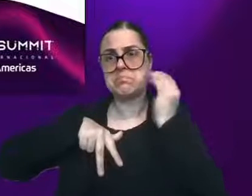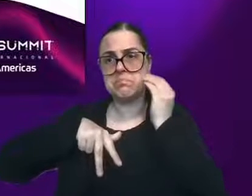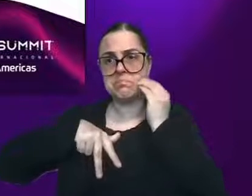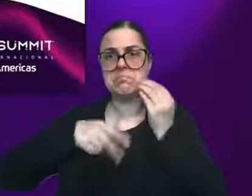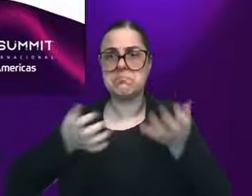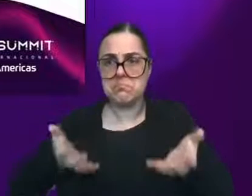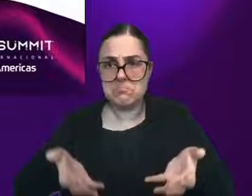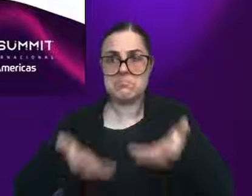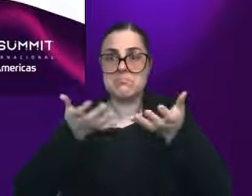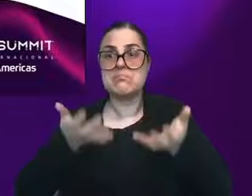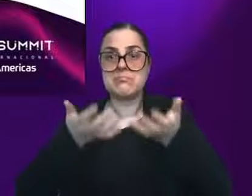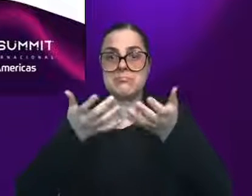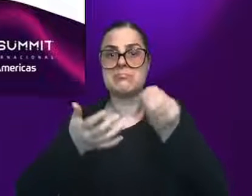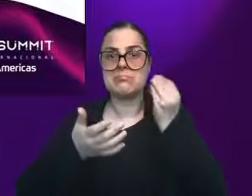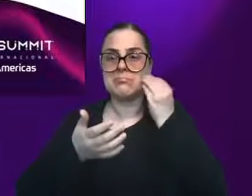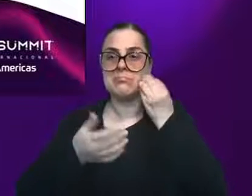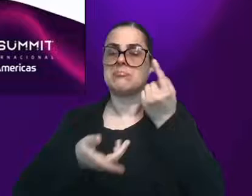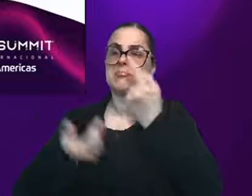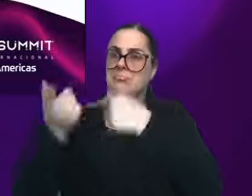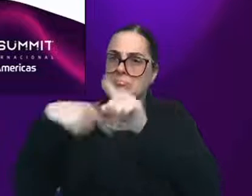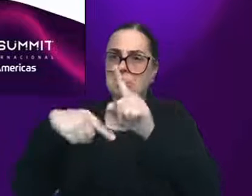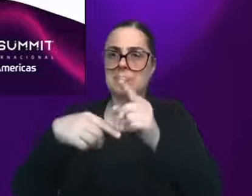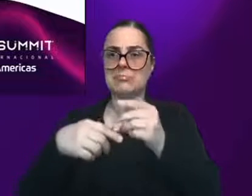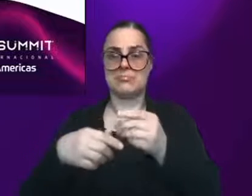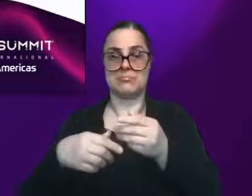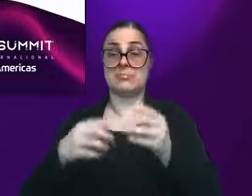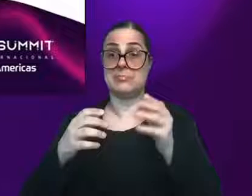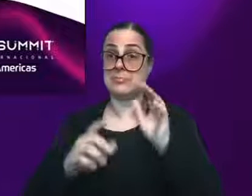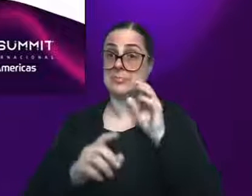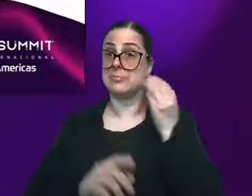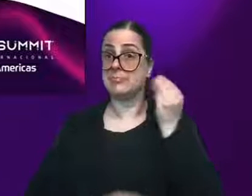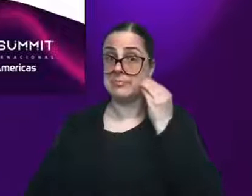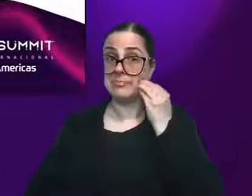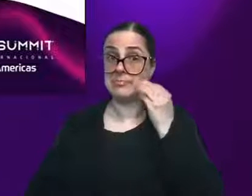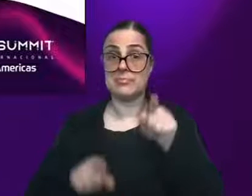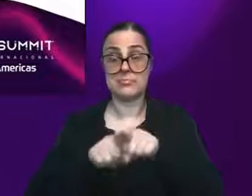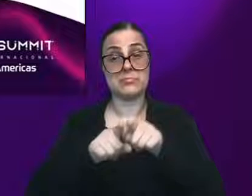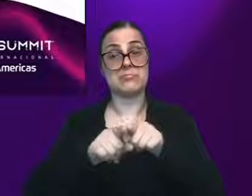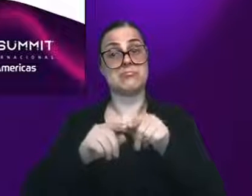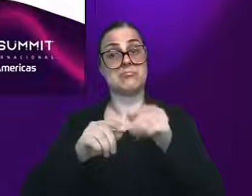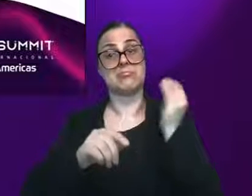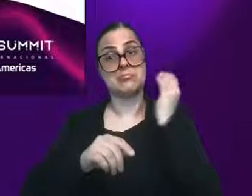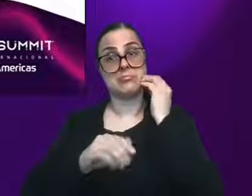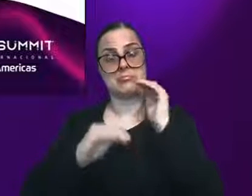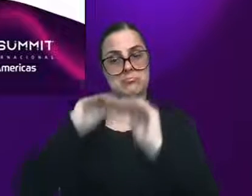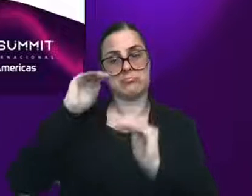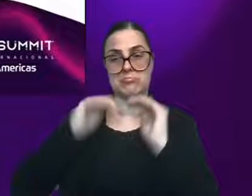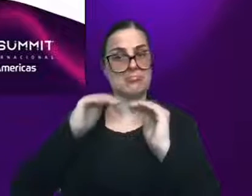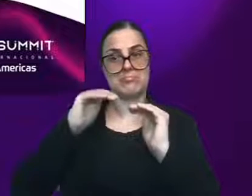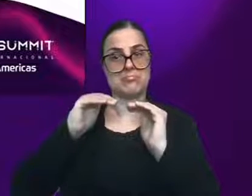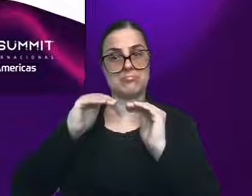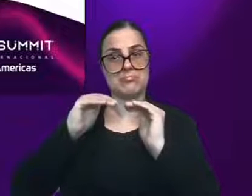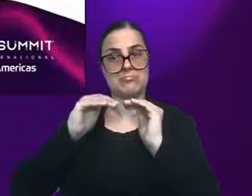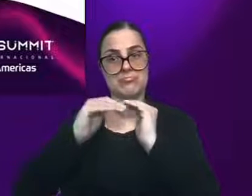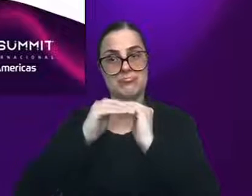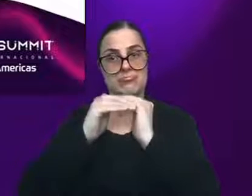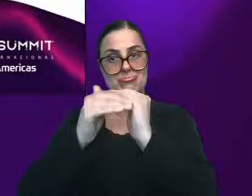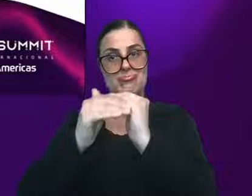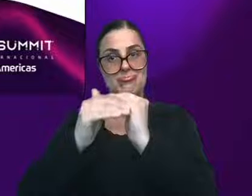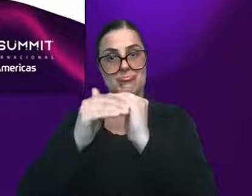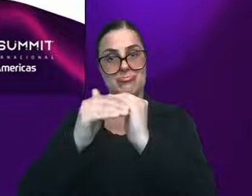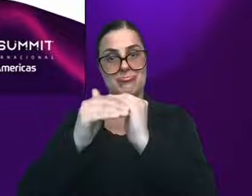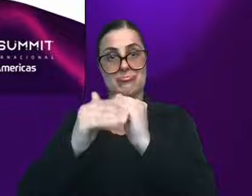a estabilização, tá? Que é o manejo tardio conservador de fluidos. Nesse segundo para o